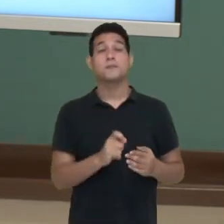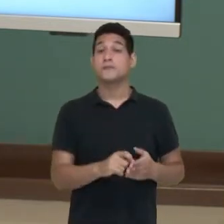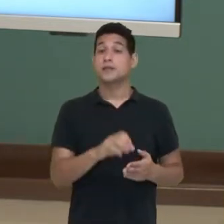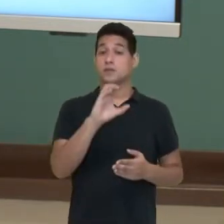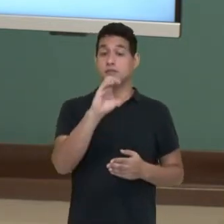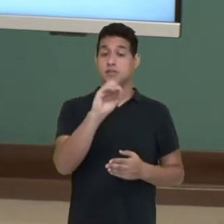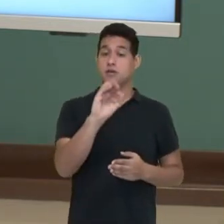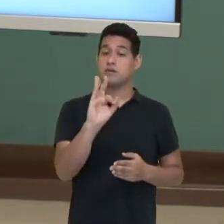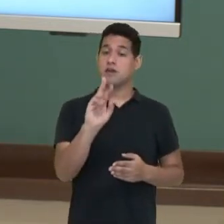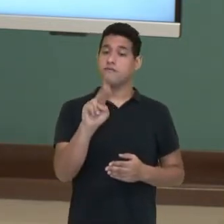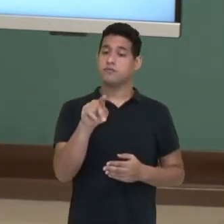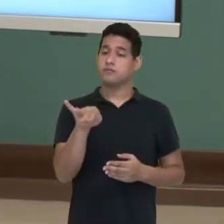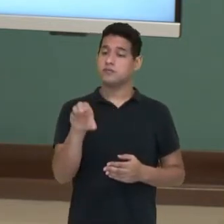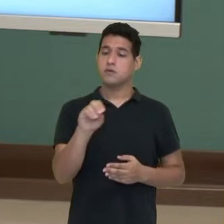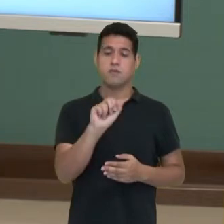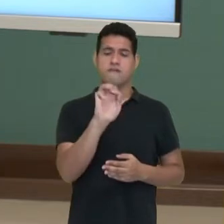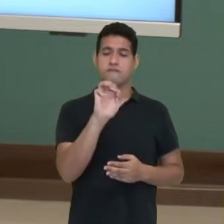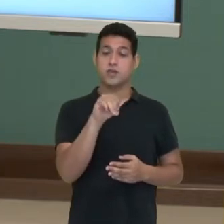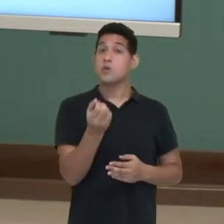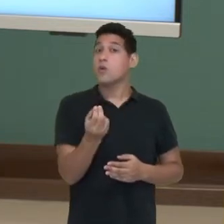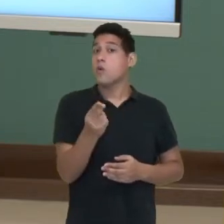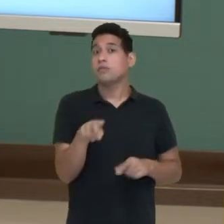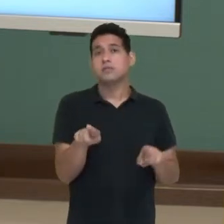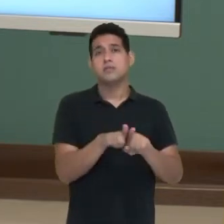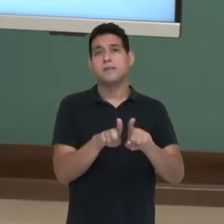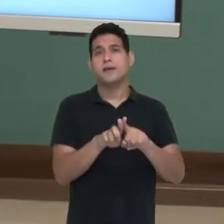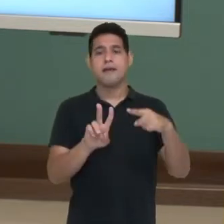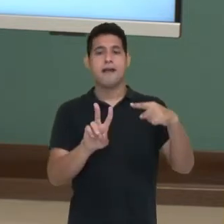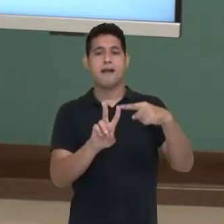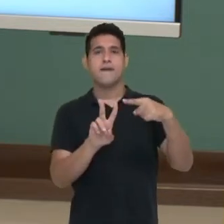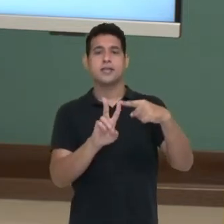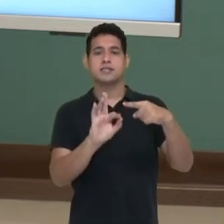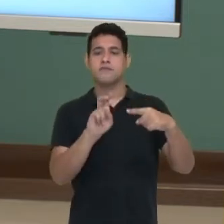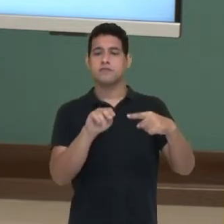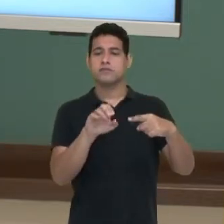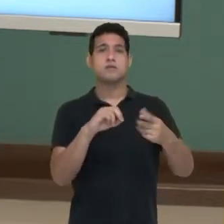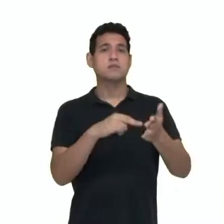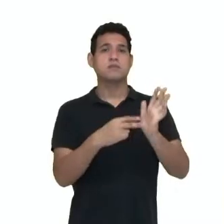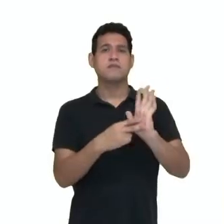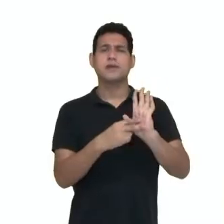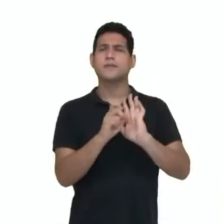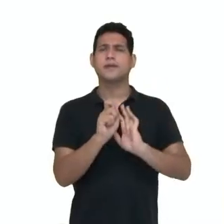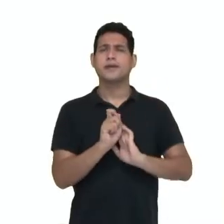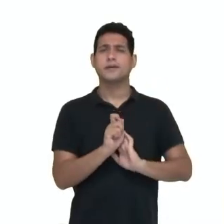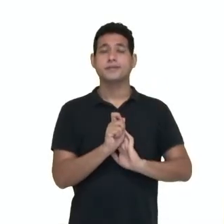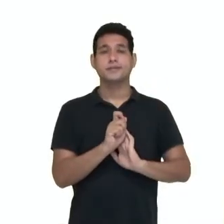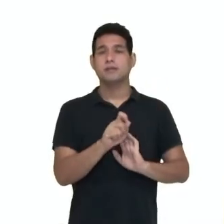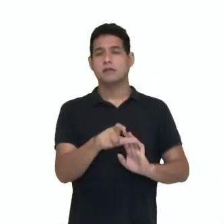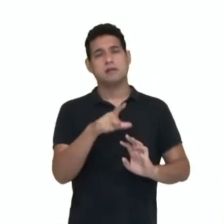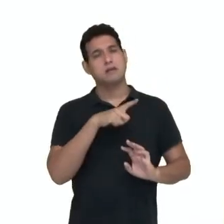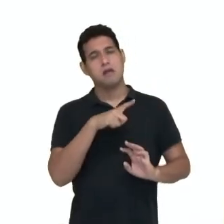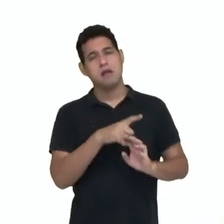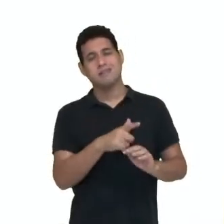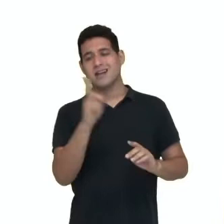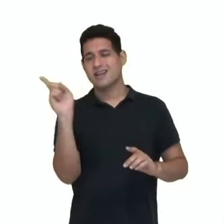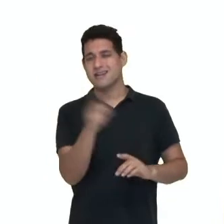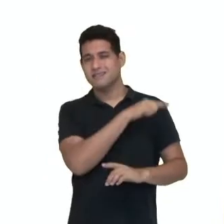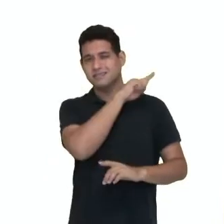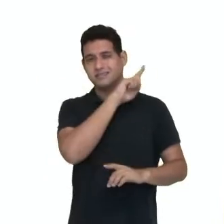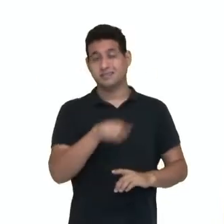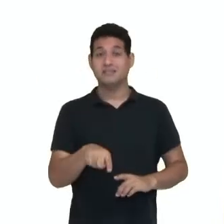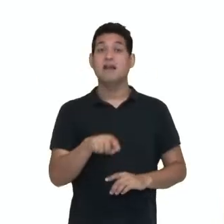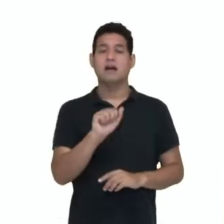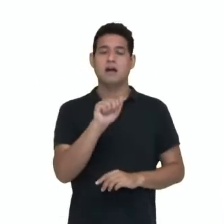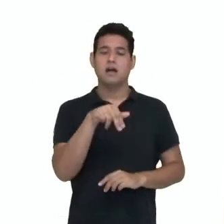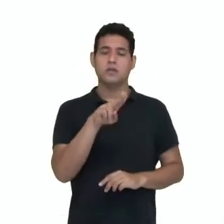da função afim ou raiz da função é o valor de x para qual a função se anula, gente.